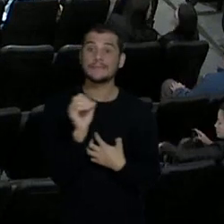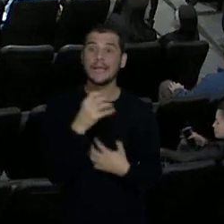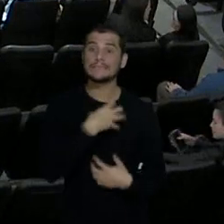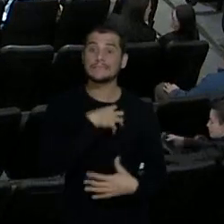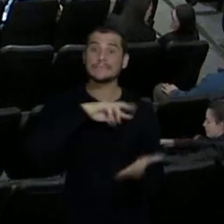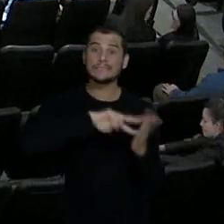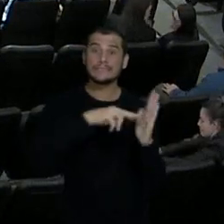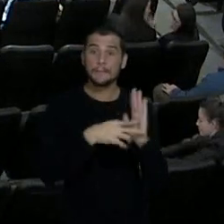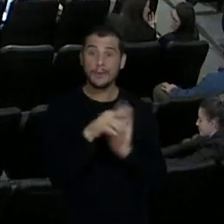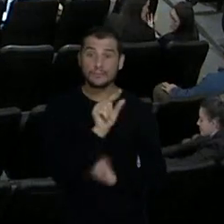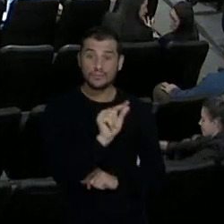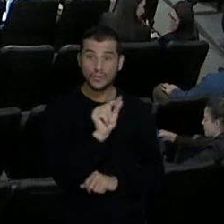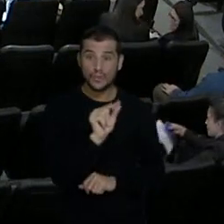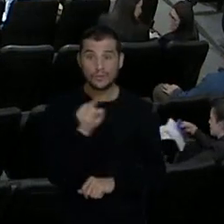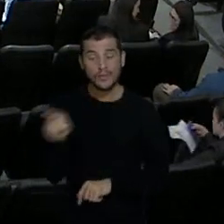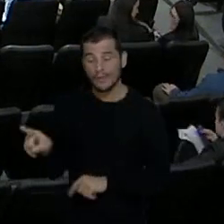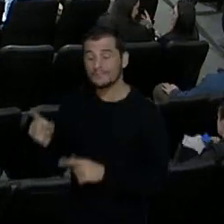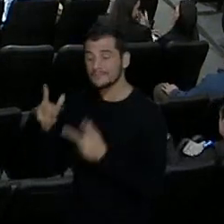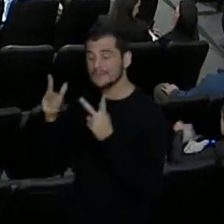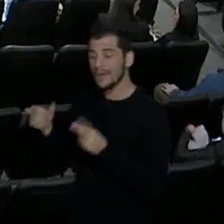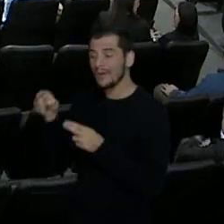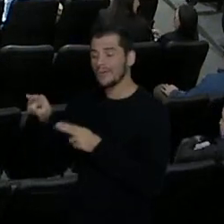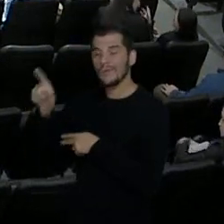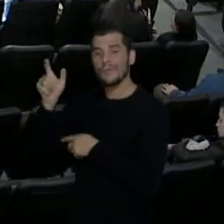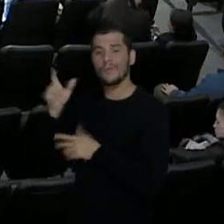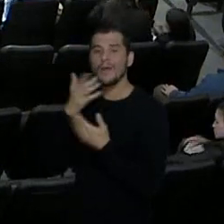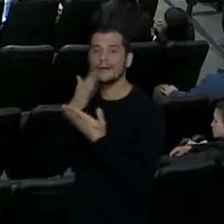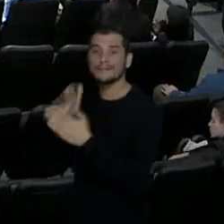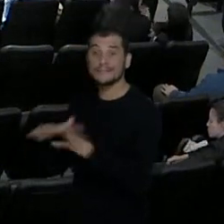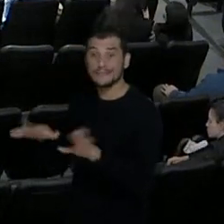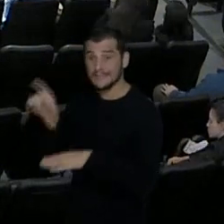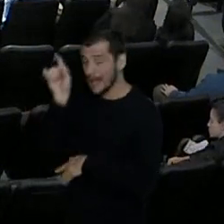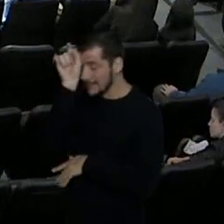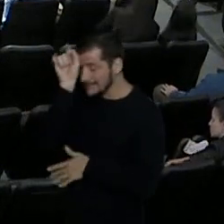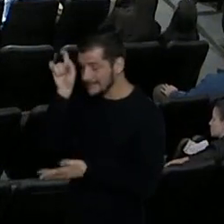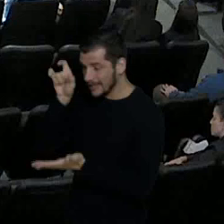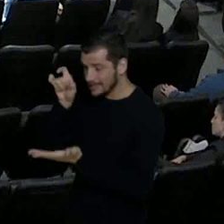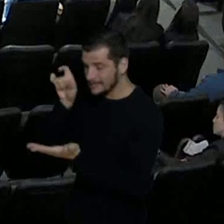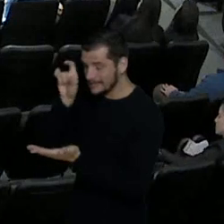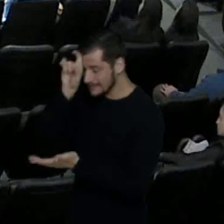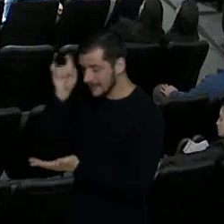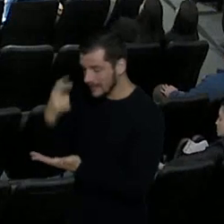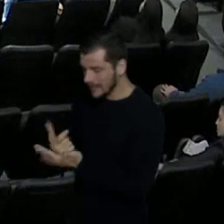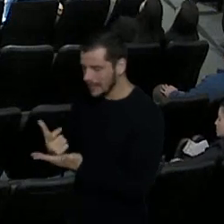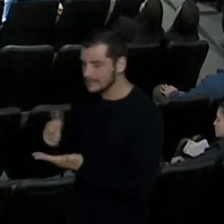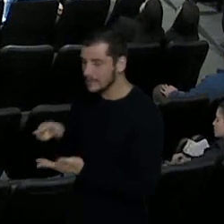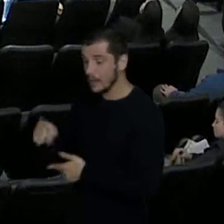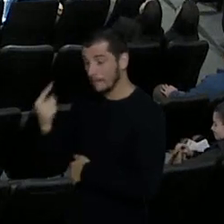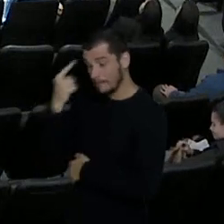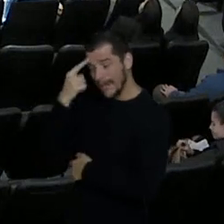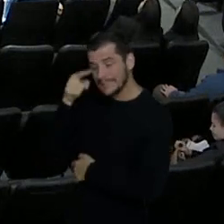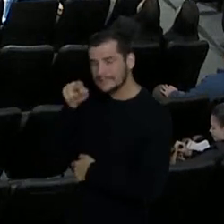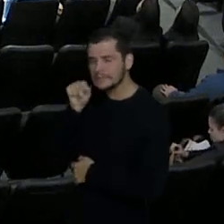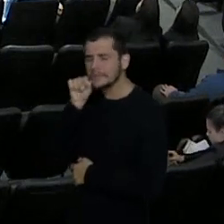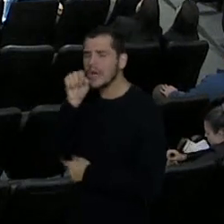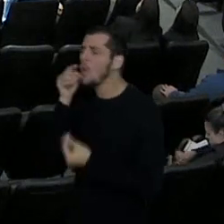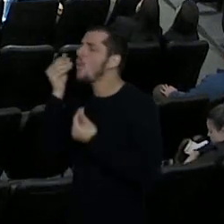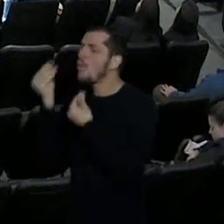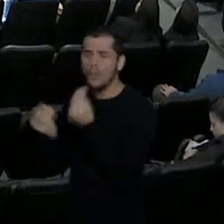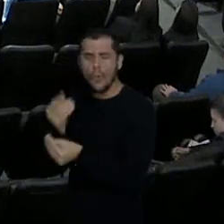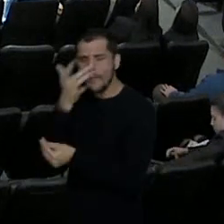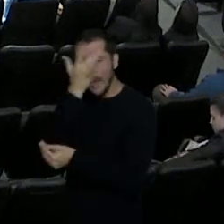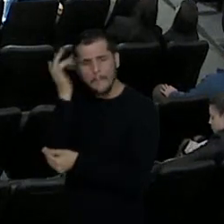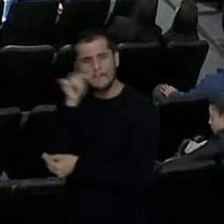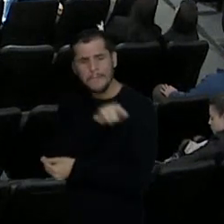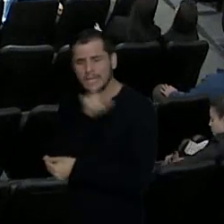deles que ele olha e fala assim cara como é que alguém consegue olhar esse troço aqui e ler alguma coisa Aliás o